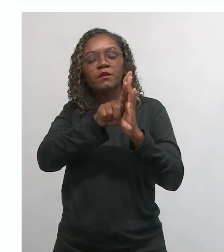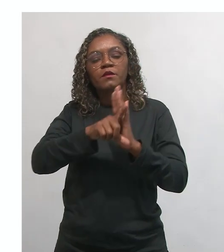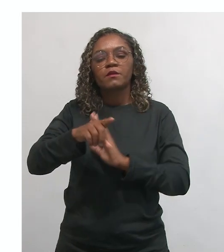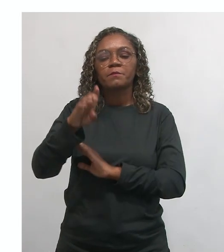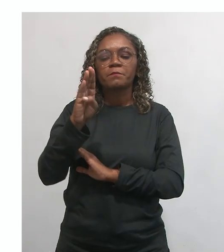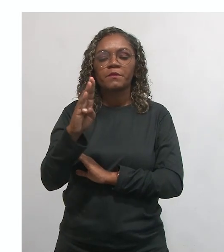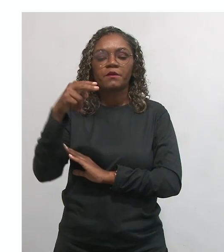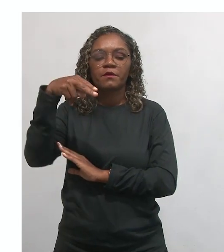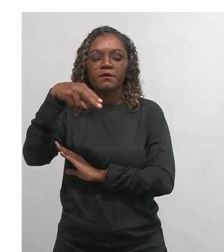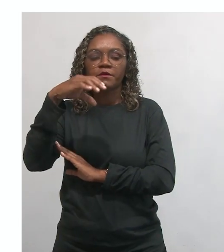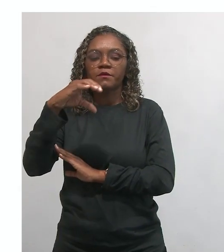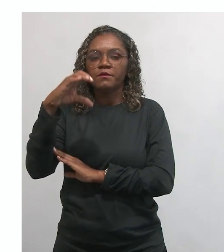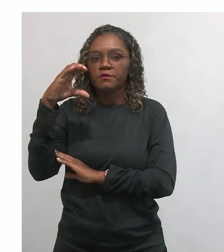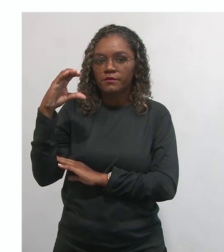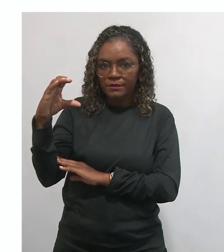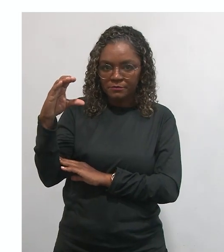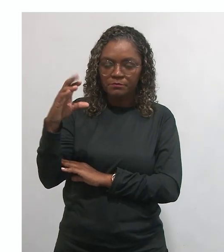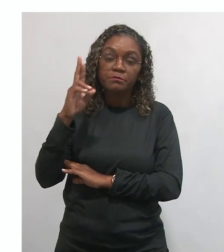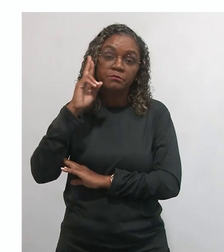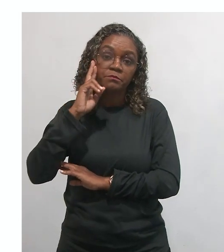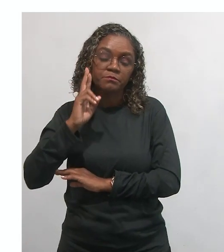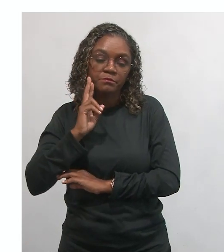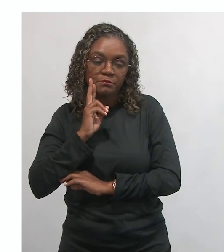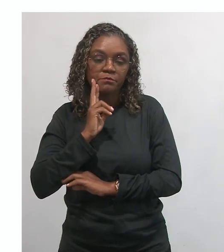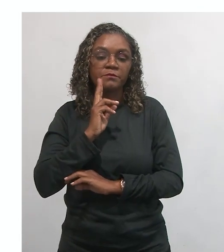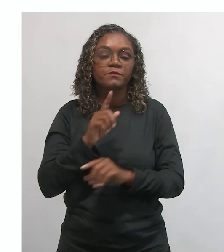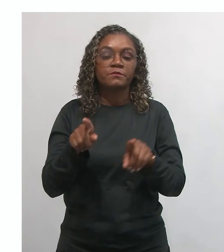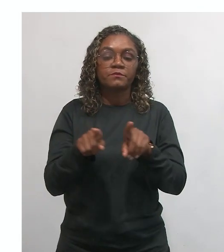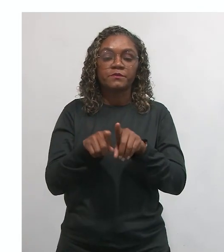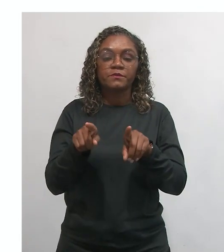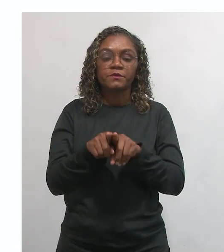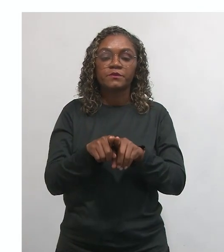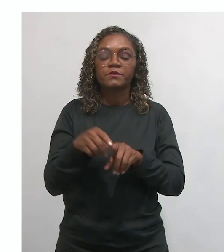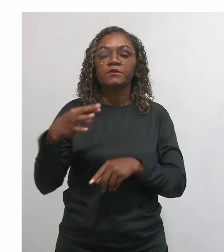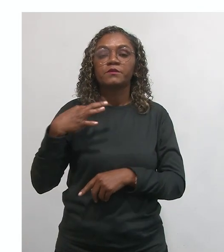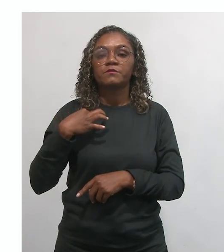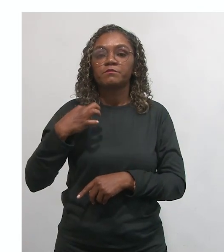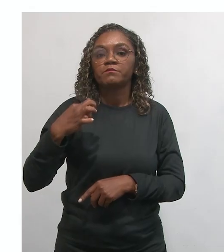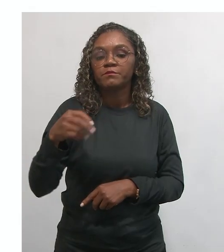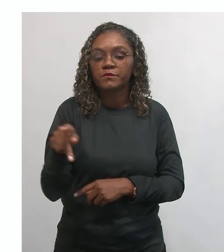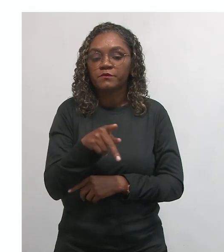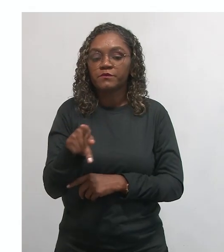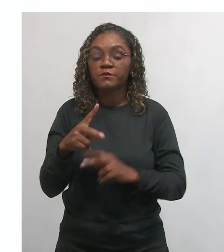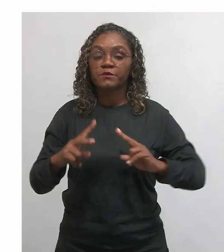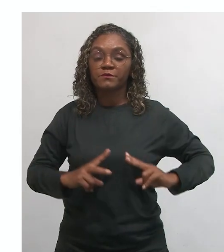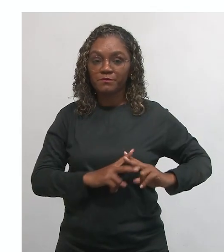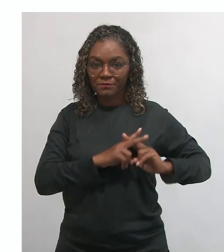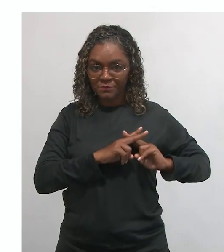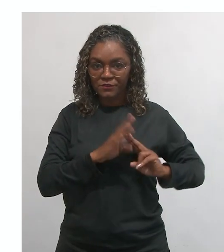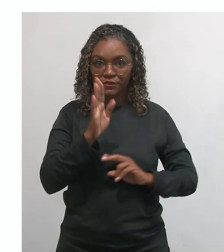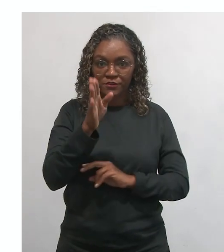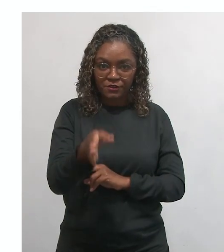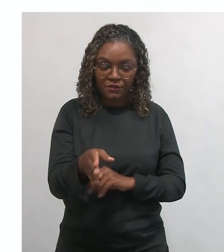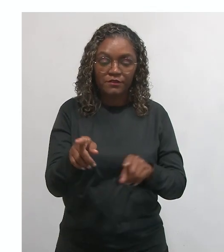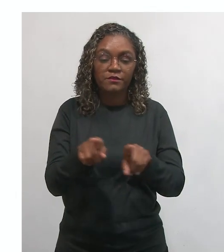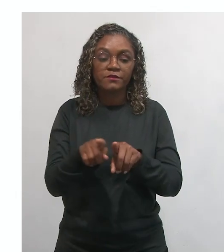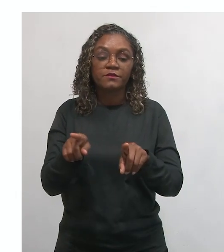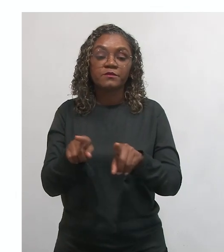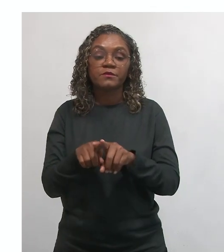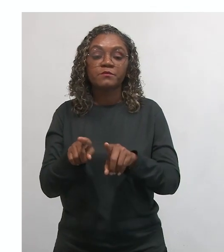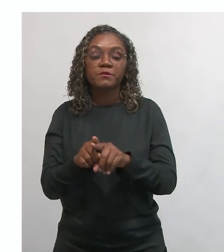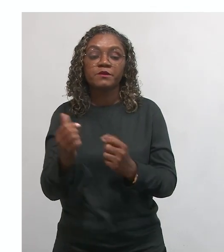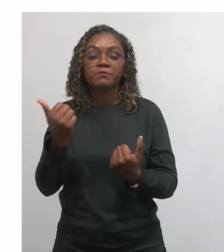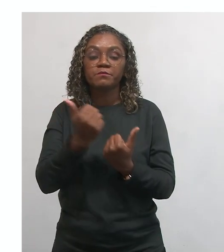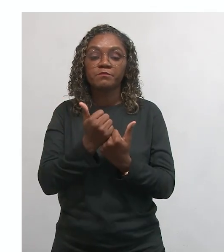de implantação e implementação. Já atuei também como professora voluntária da UNI e como